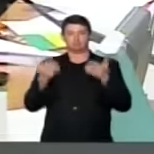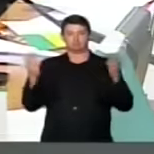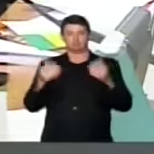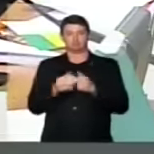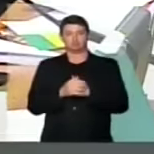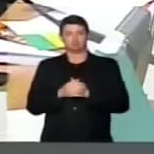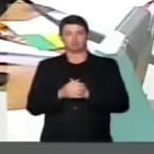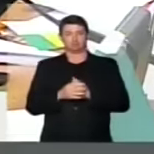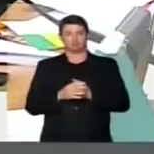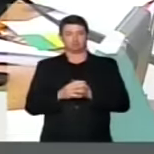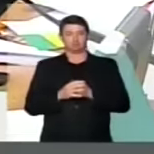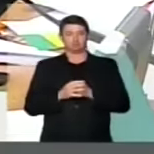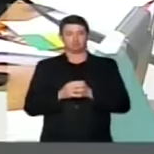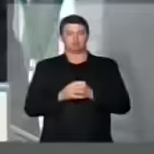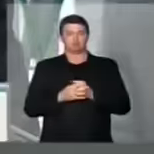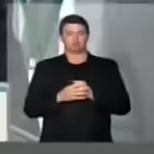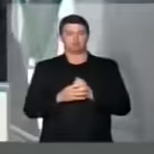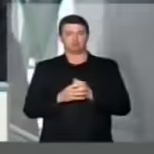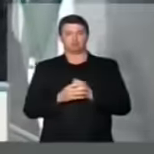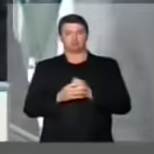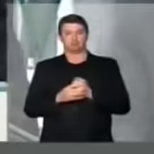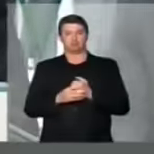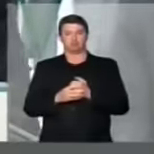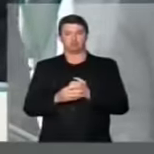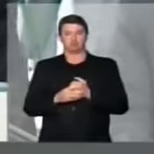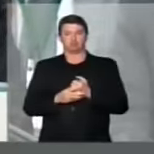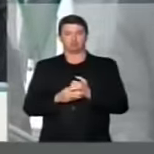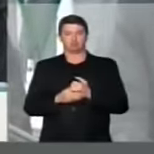peço que pare. Vossa Excelência, a palavra.